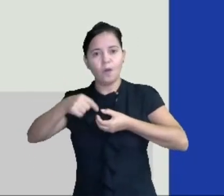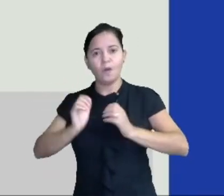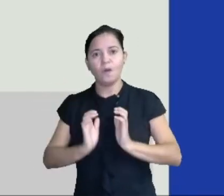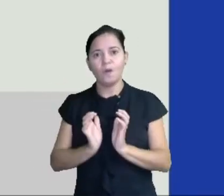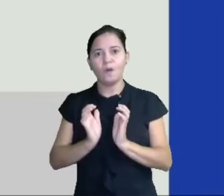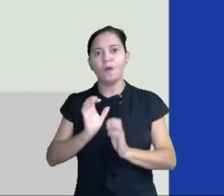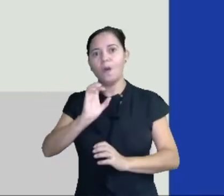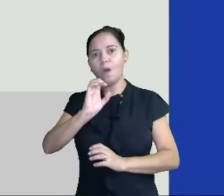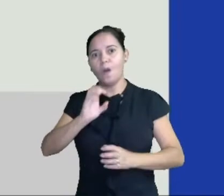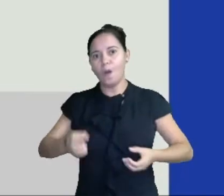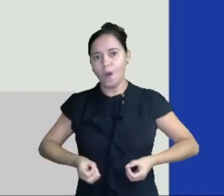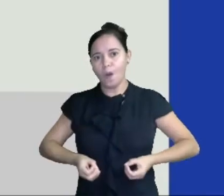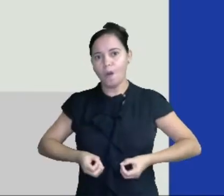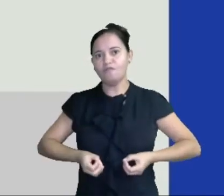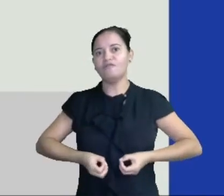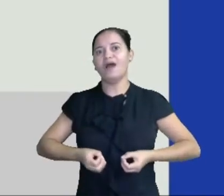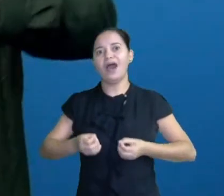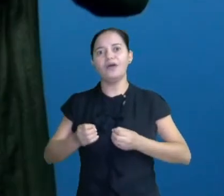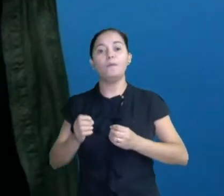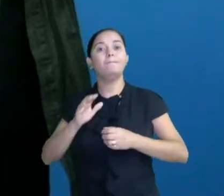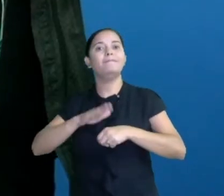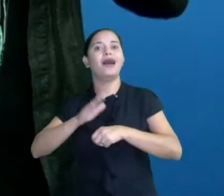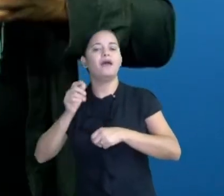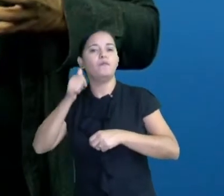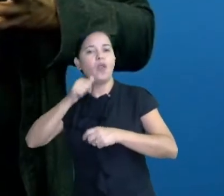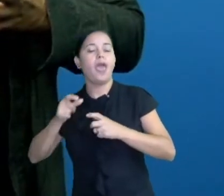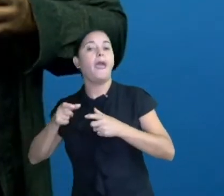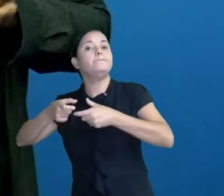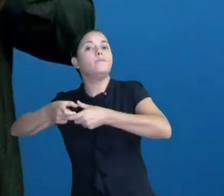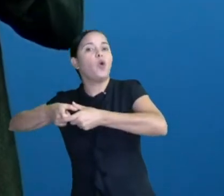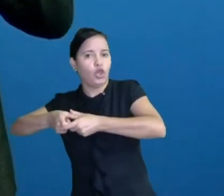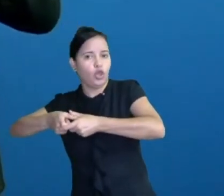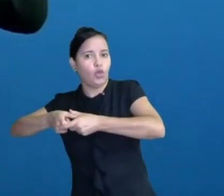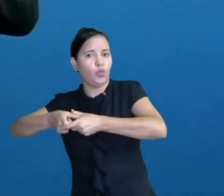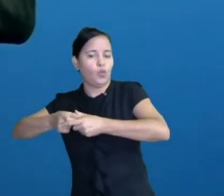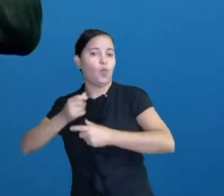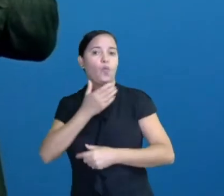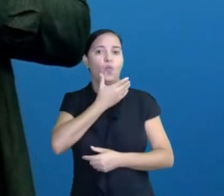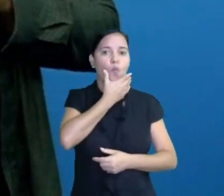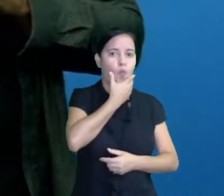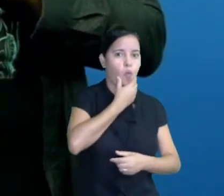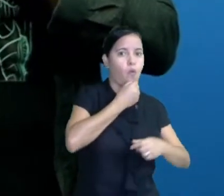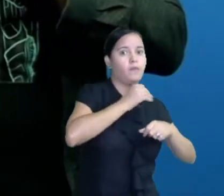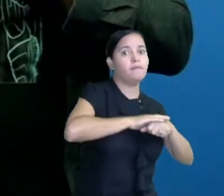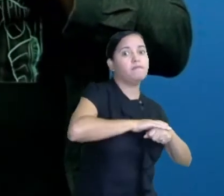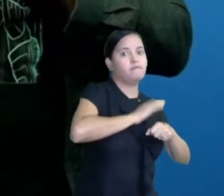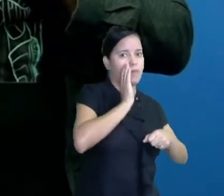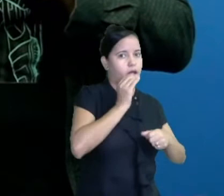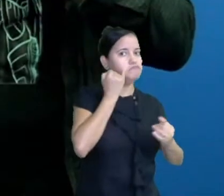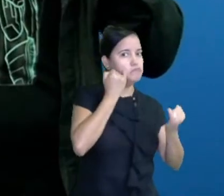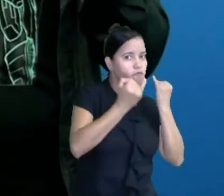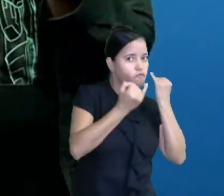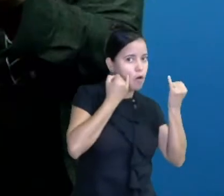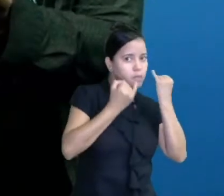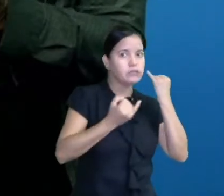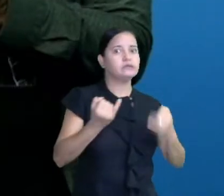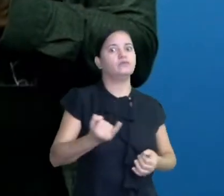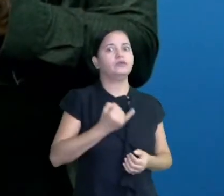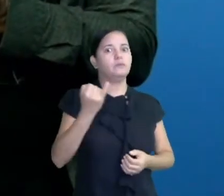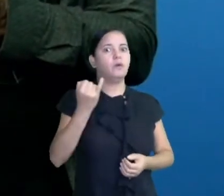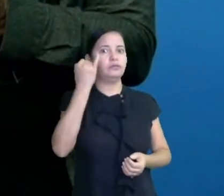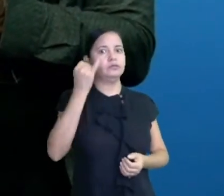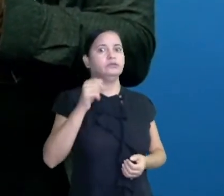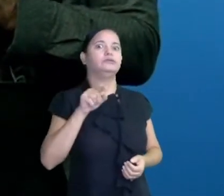embora em quantidade menores, tá? Volta aqui comigo, produção. Veja como essas informações elas vão, com certeza, acrescentar